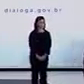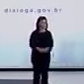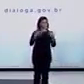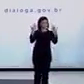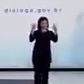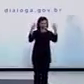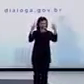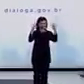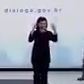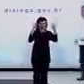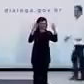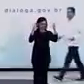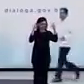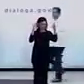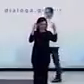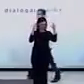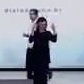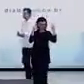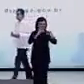Muito obrigada.